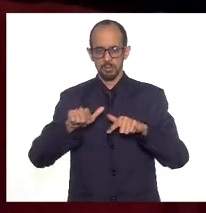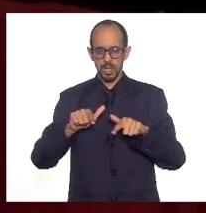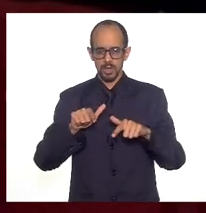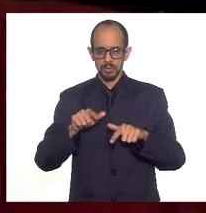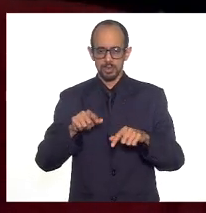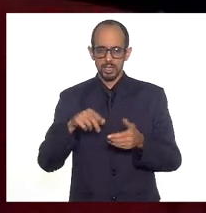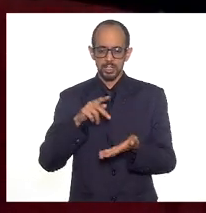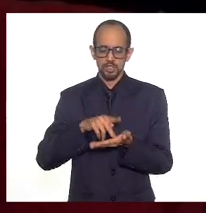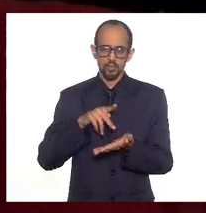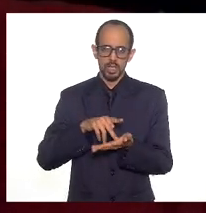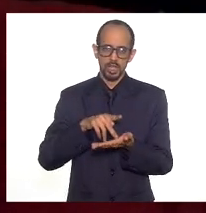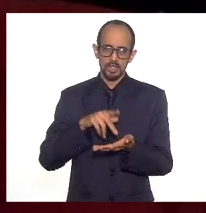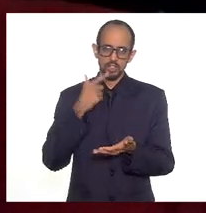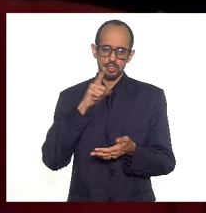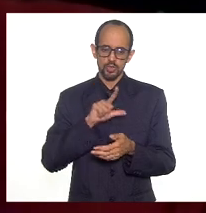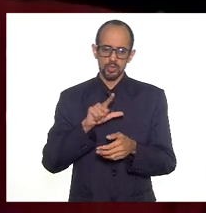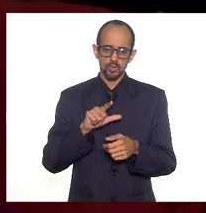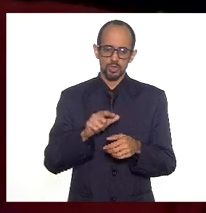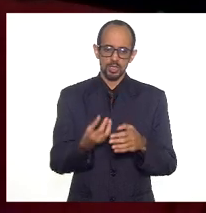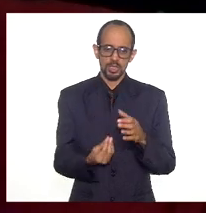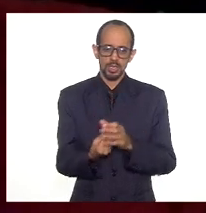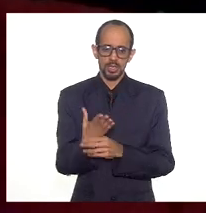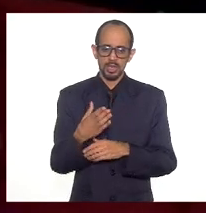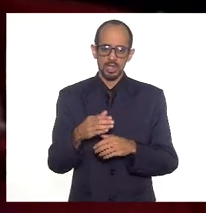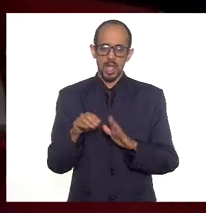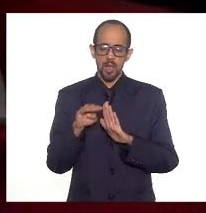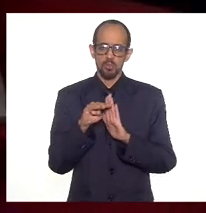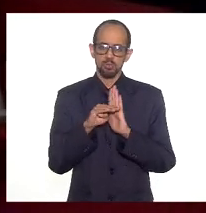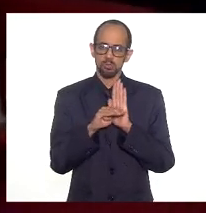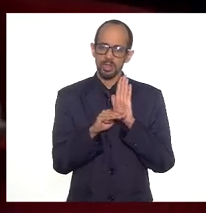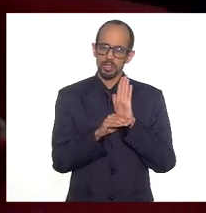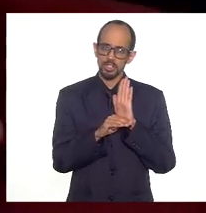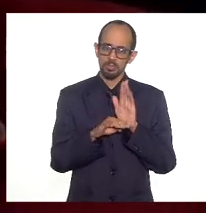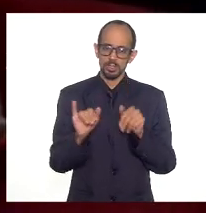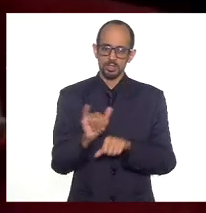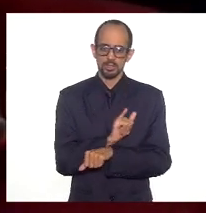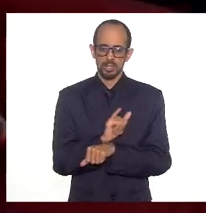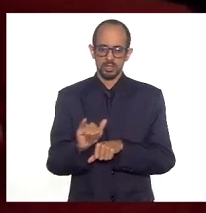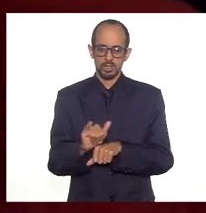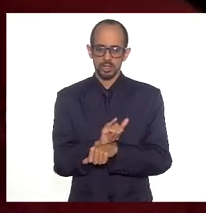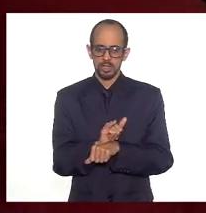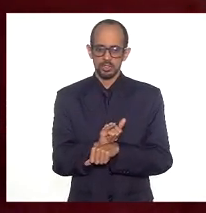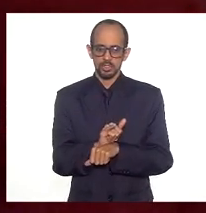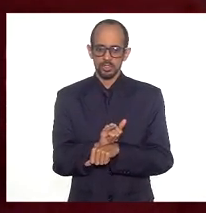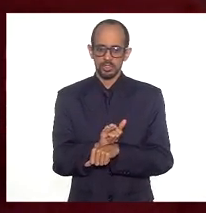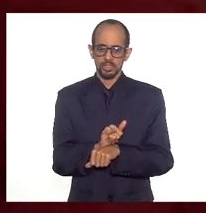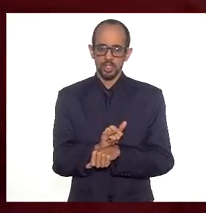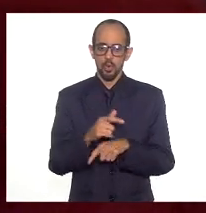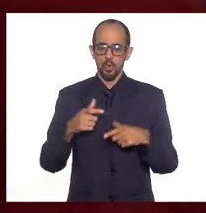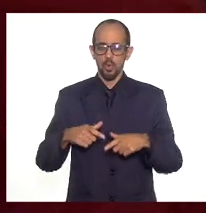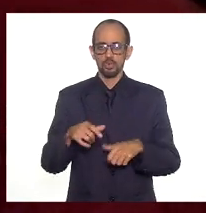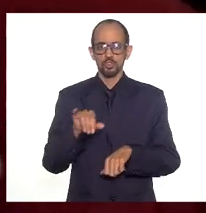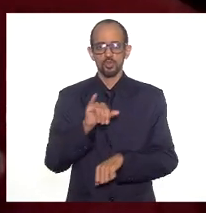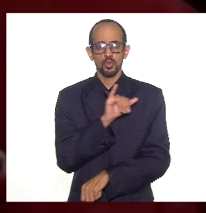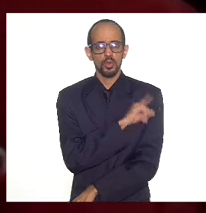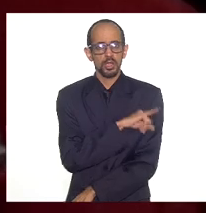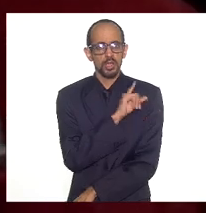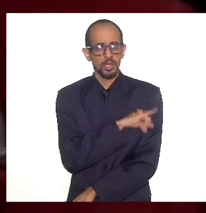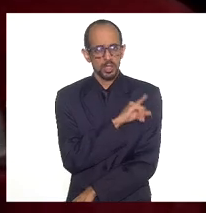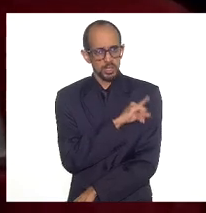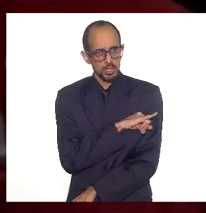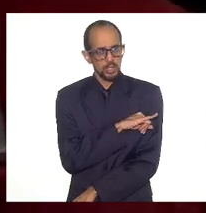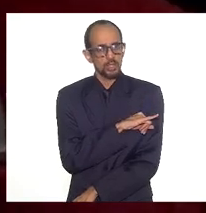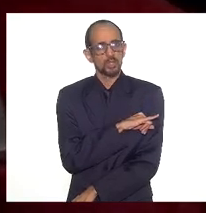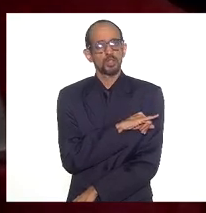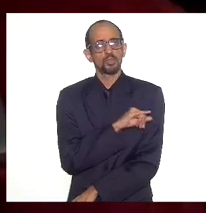possa realmente construir um plano estratégico onde que o Rio de Janeiro esteja inserido dentro da Petrobras e a Petrobras esteja inserida dentro do